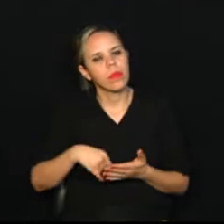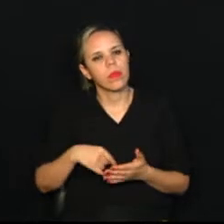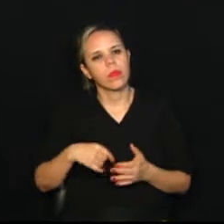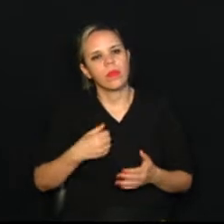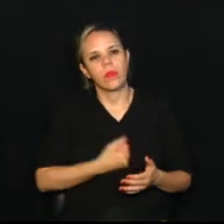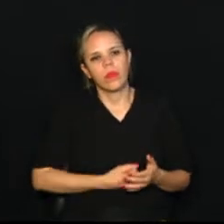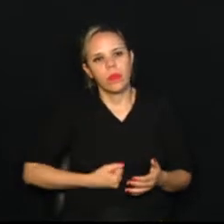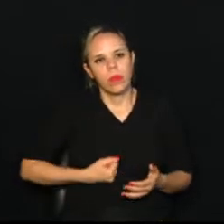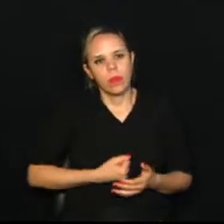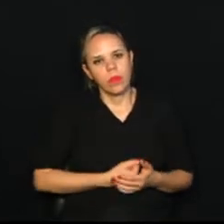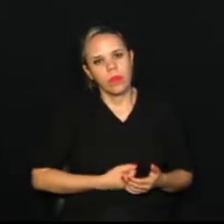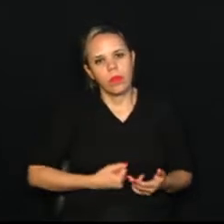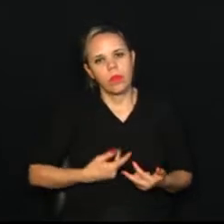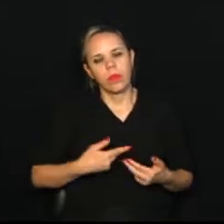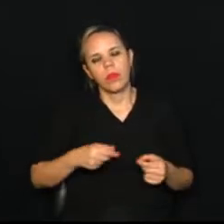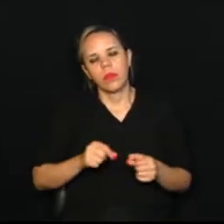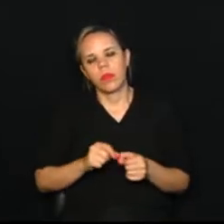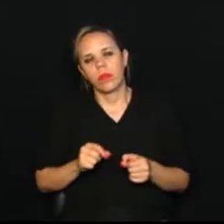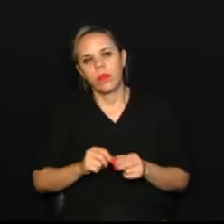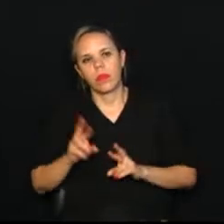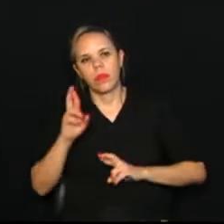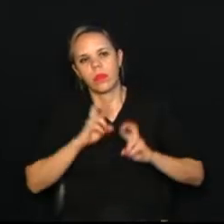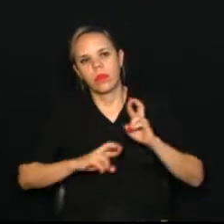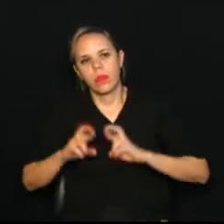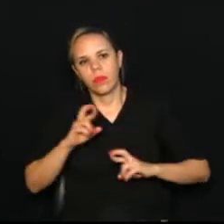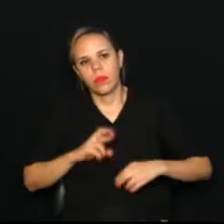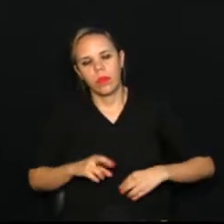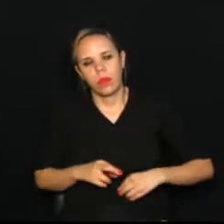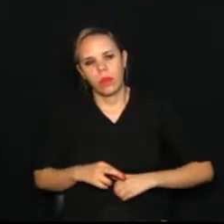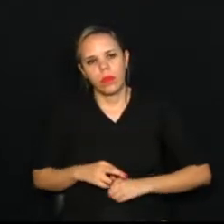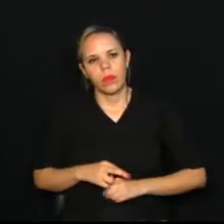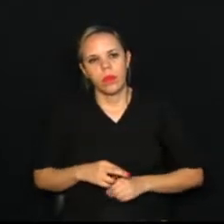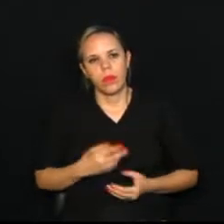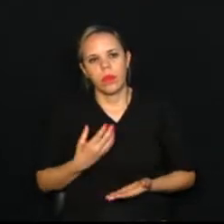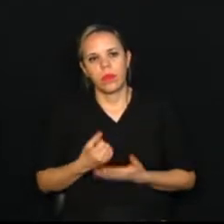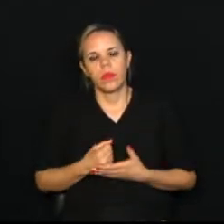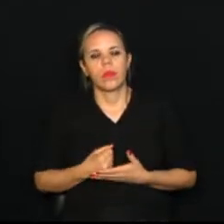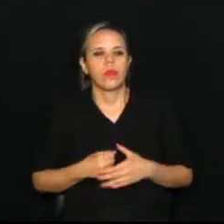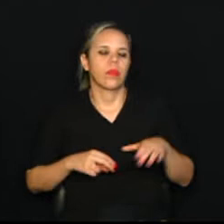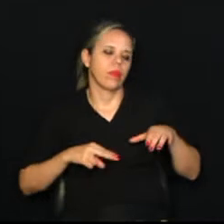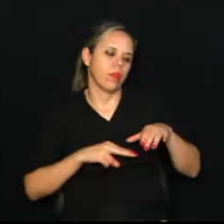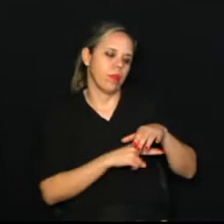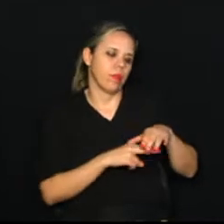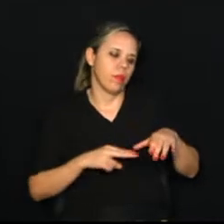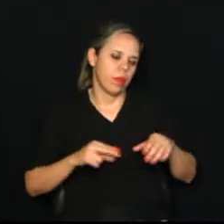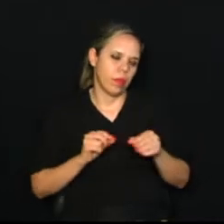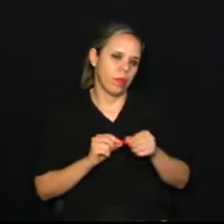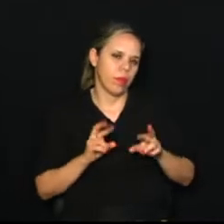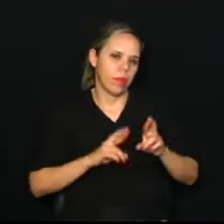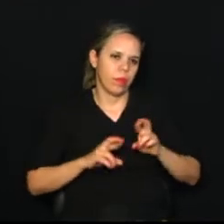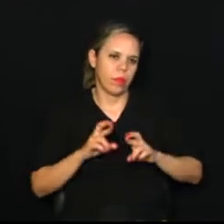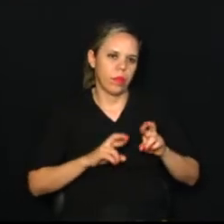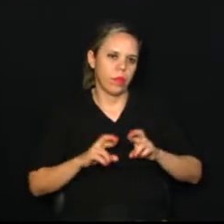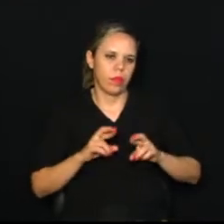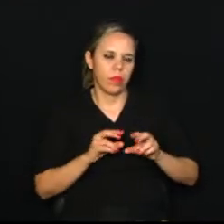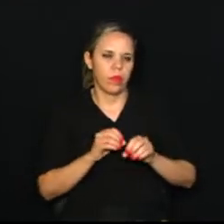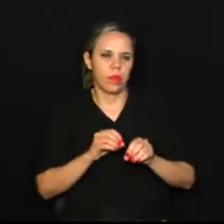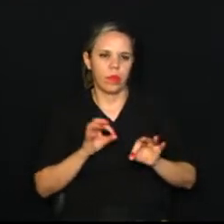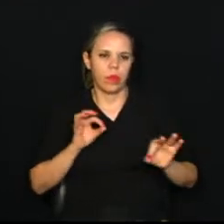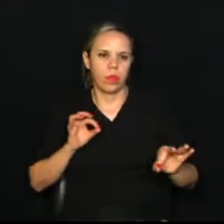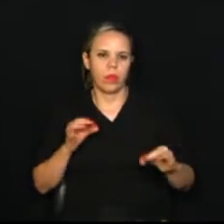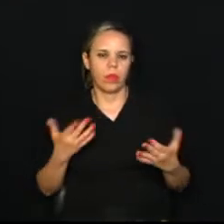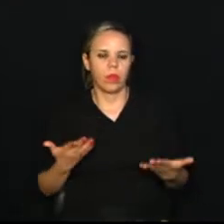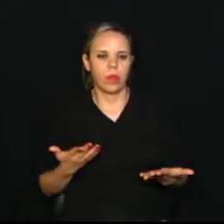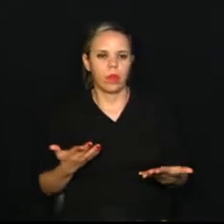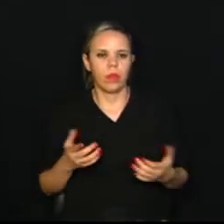ultrassom, uma série de, vamos dizer assim, tomografias, que podem ser analisadas à distância, de modo